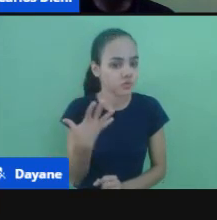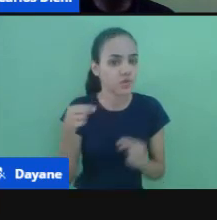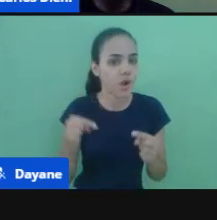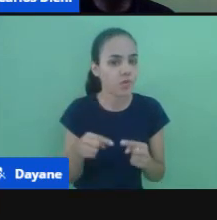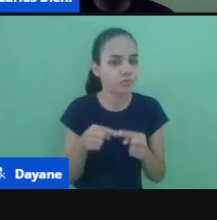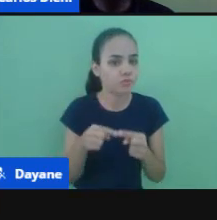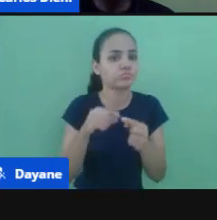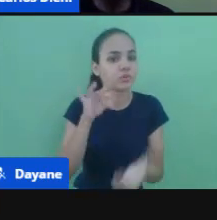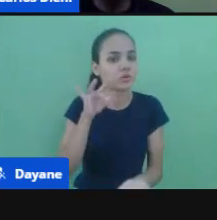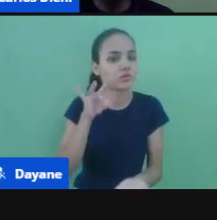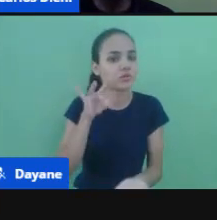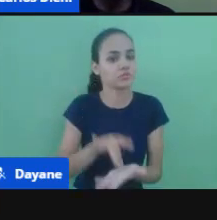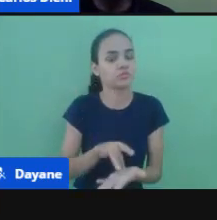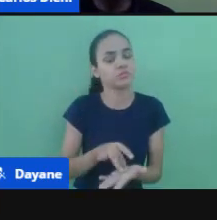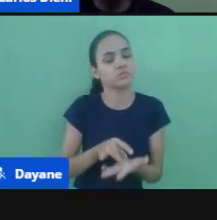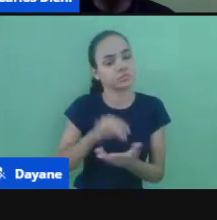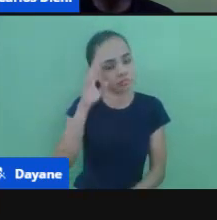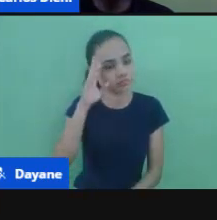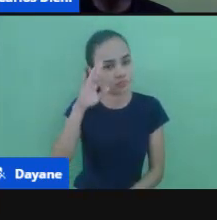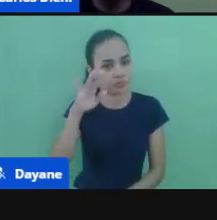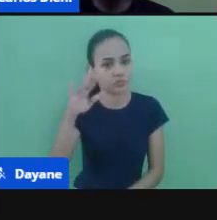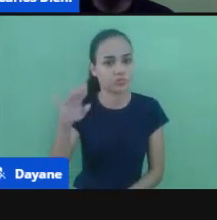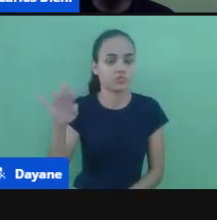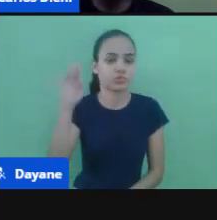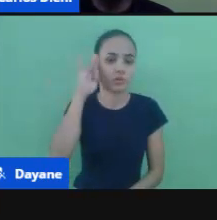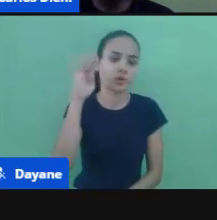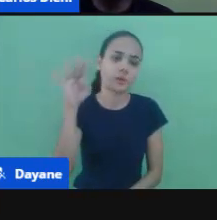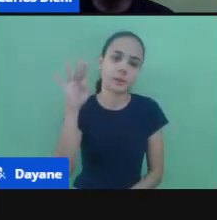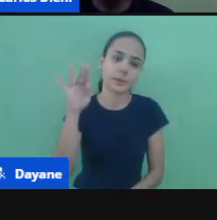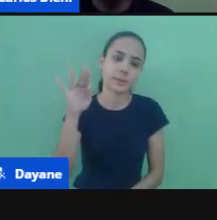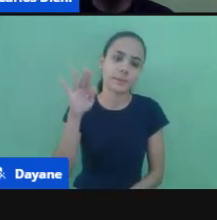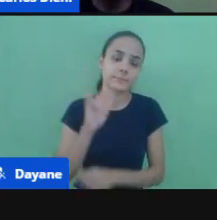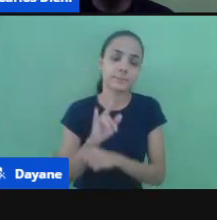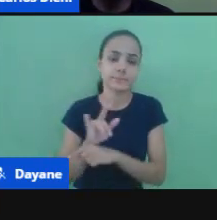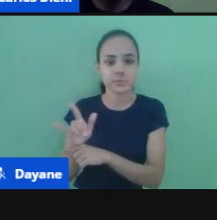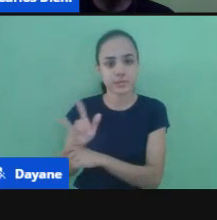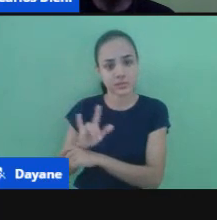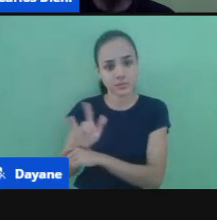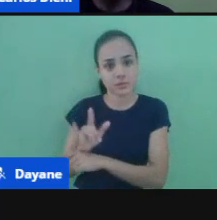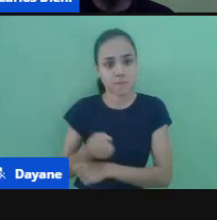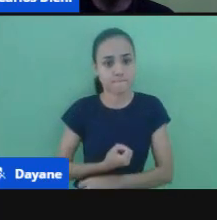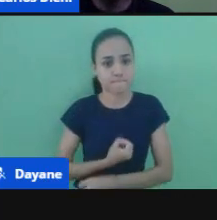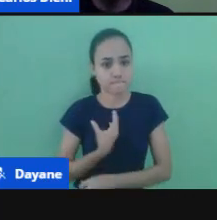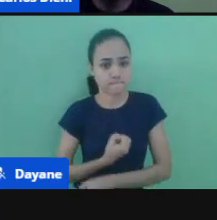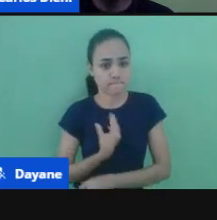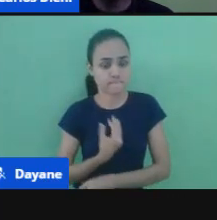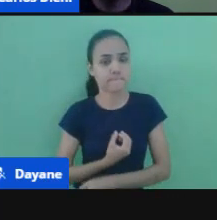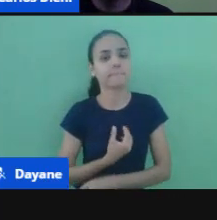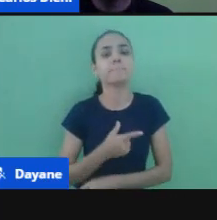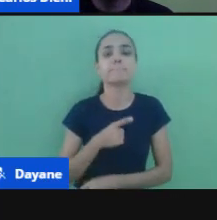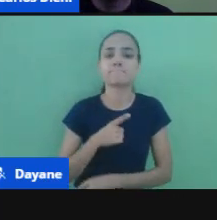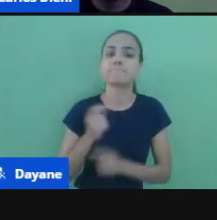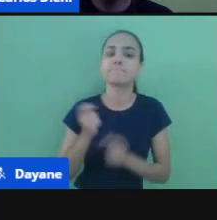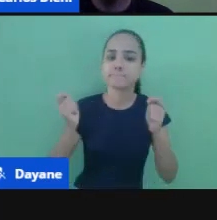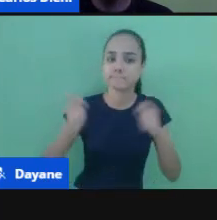te leva a essa reflexão. Então, o documentário poético, ele tem essa capacidade te fazer refletir.